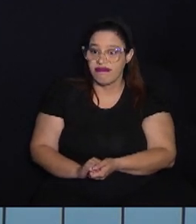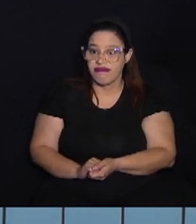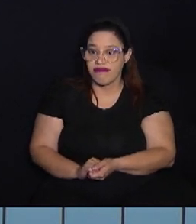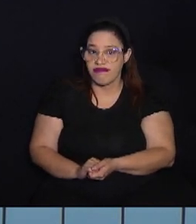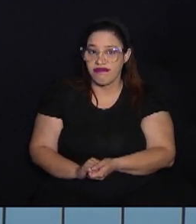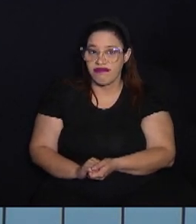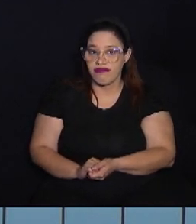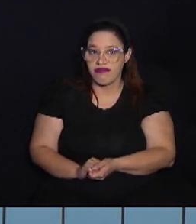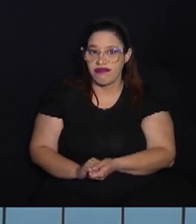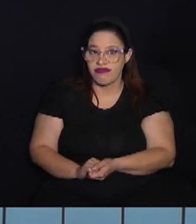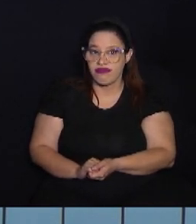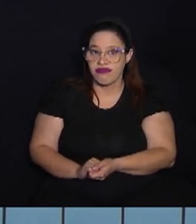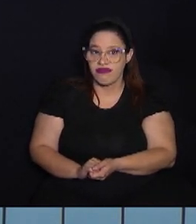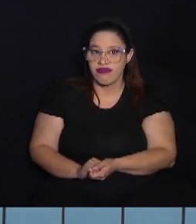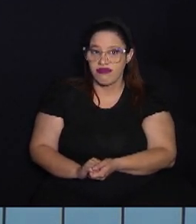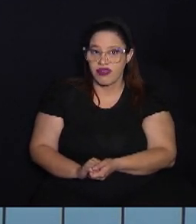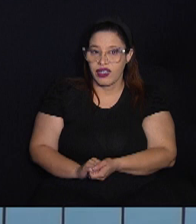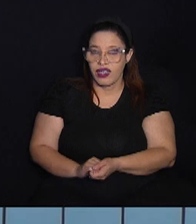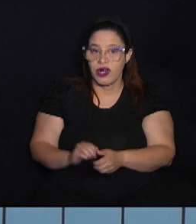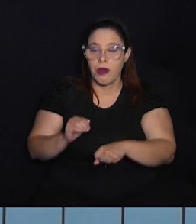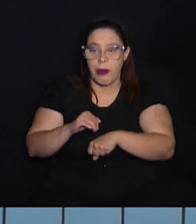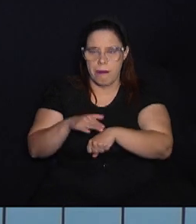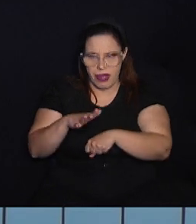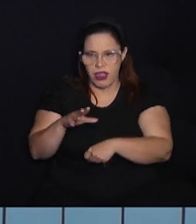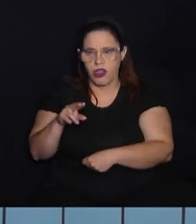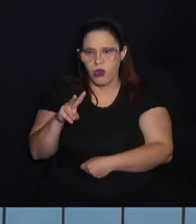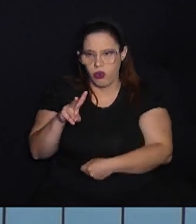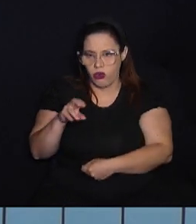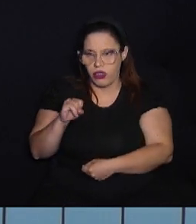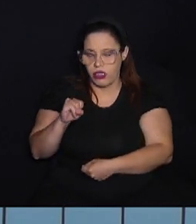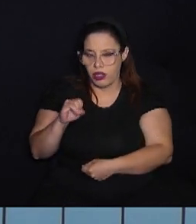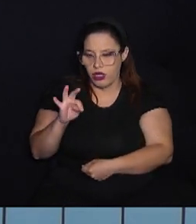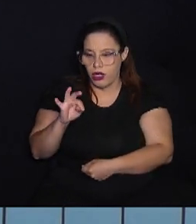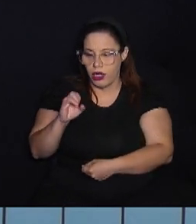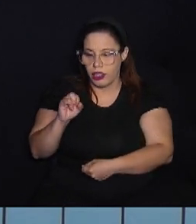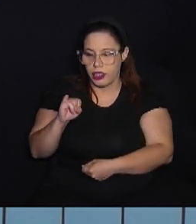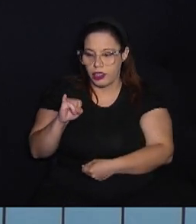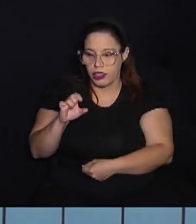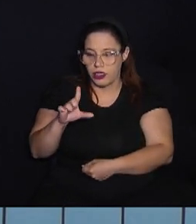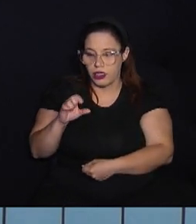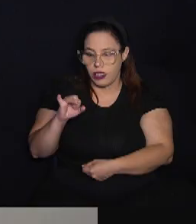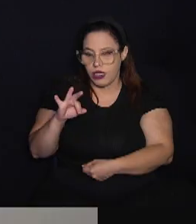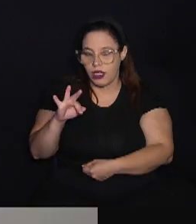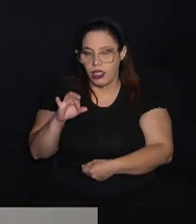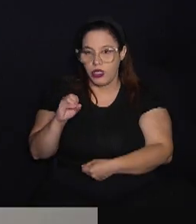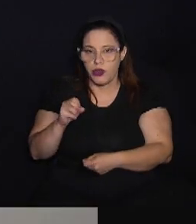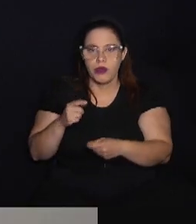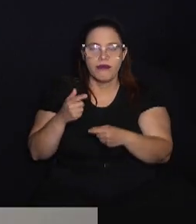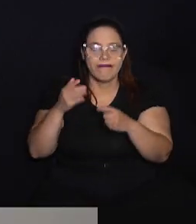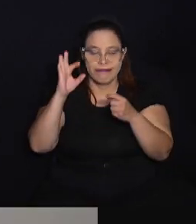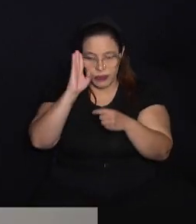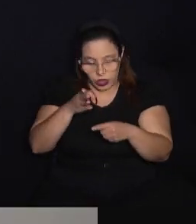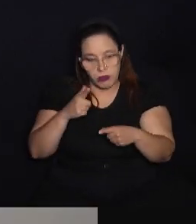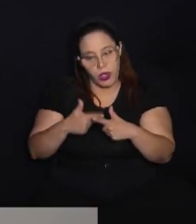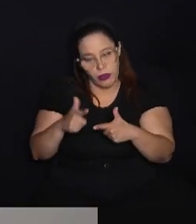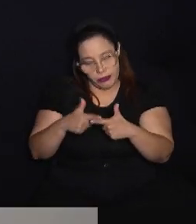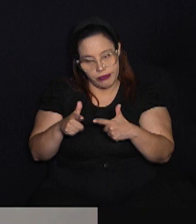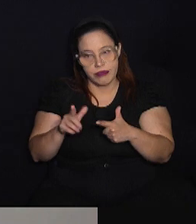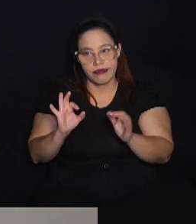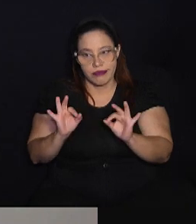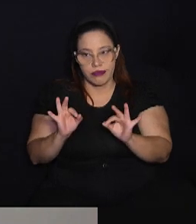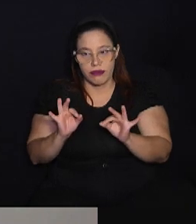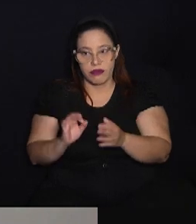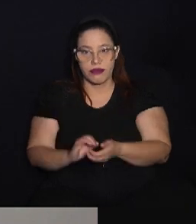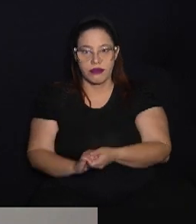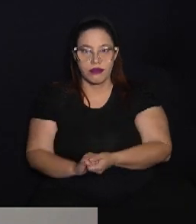muito assim. É mais o vitiligo mesmo, né? Que é o principal problema, né? Exato, o vitiligo, Outras.